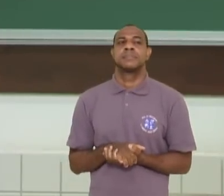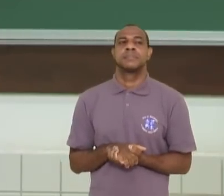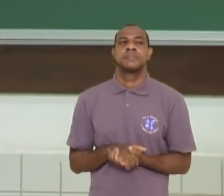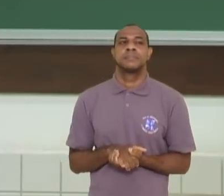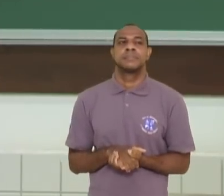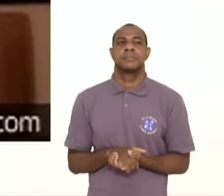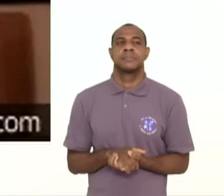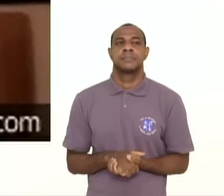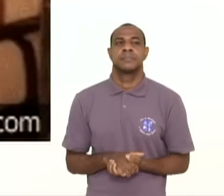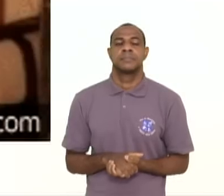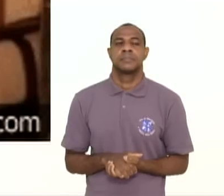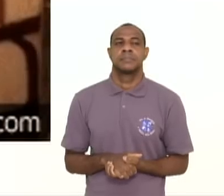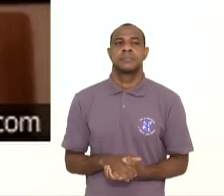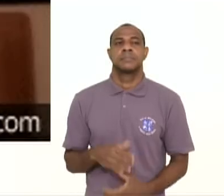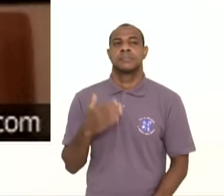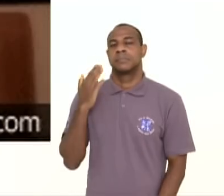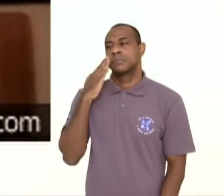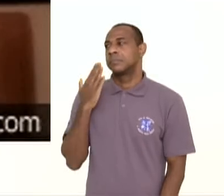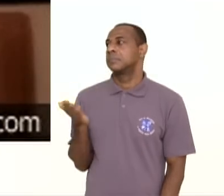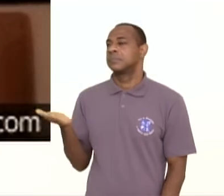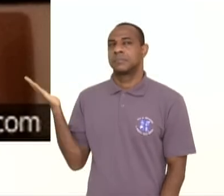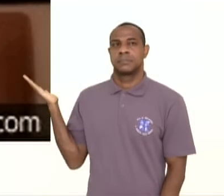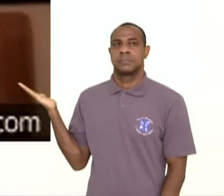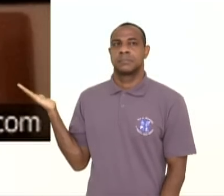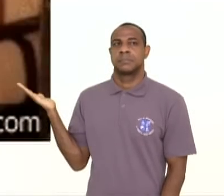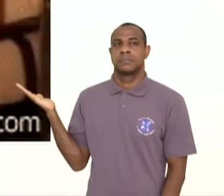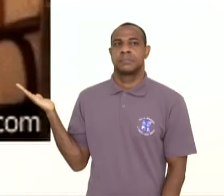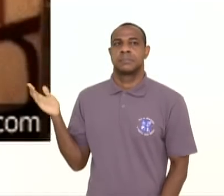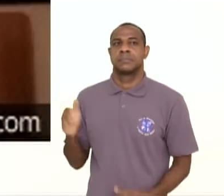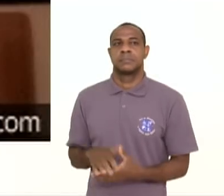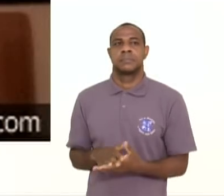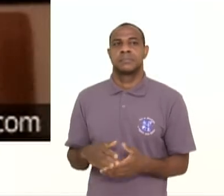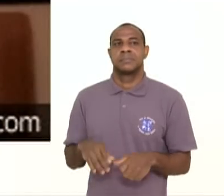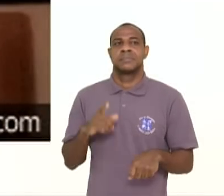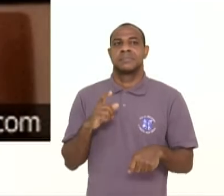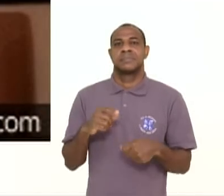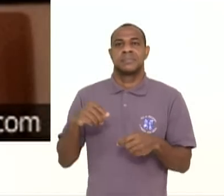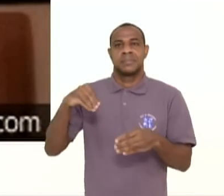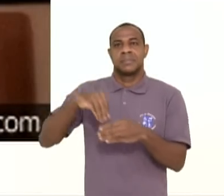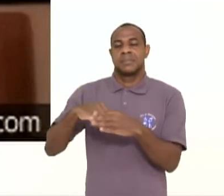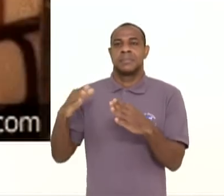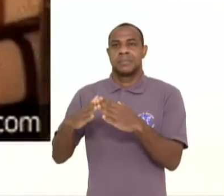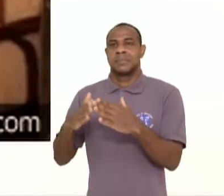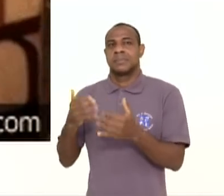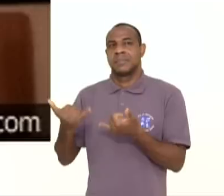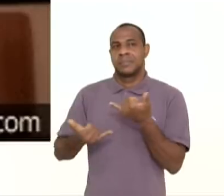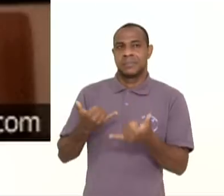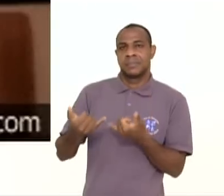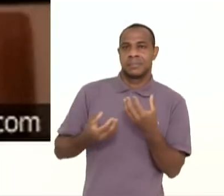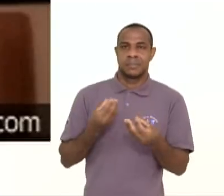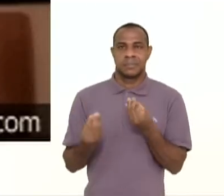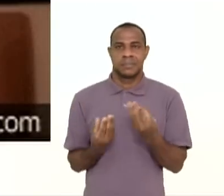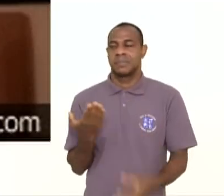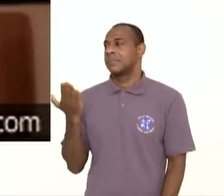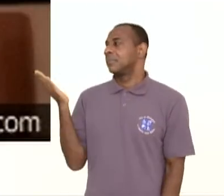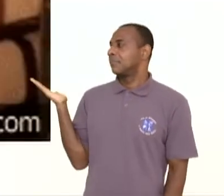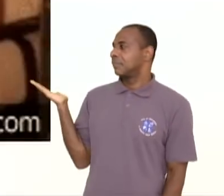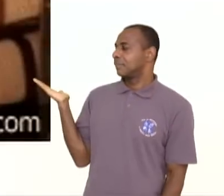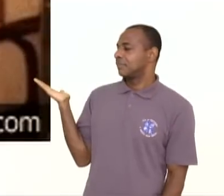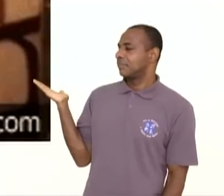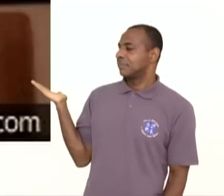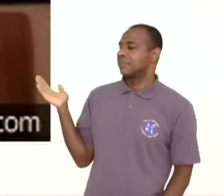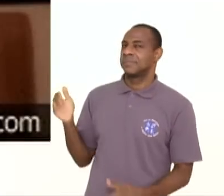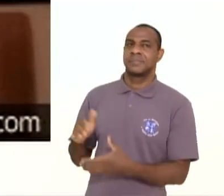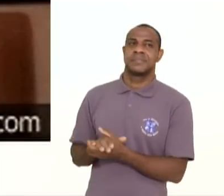brincadeira. Aqui tem situação, então, retratado a brincadeira da mímica, né? Então gesticular para os outros